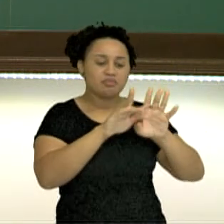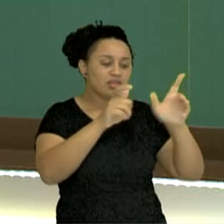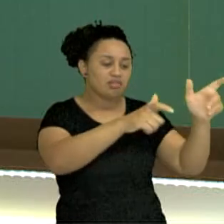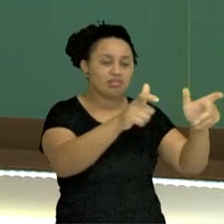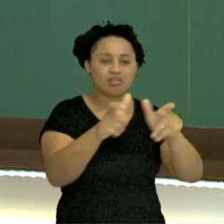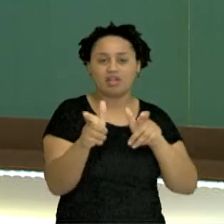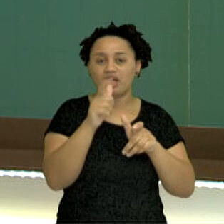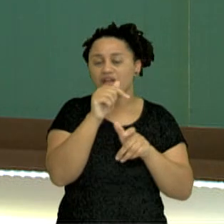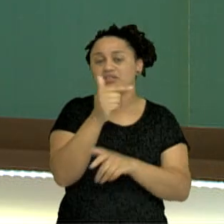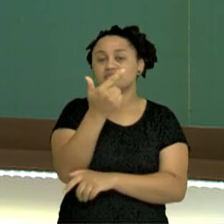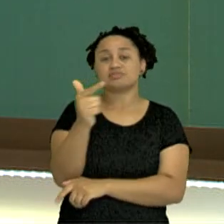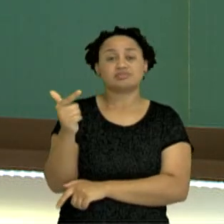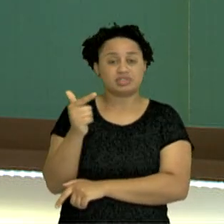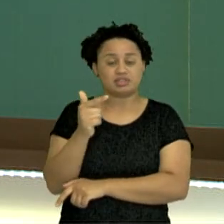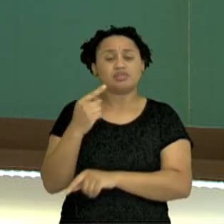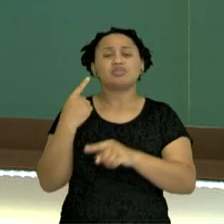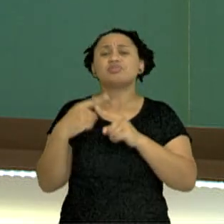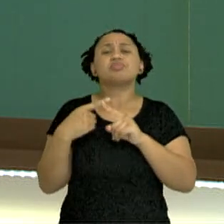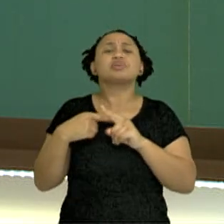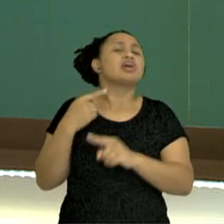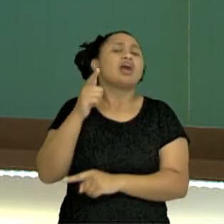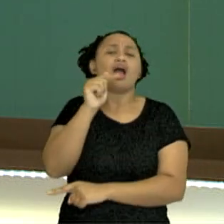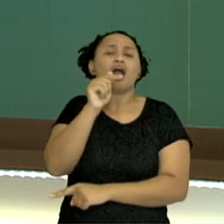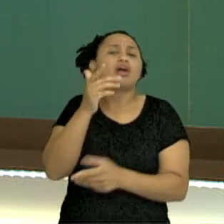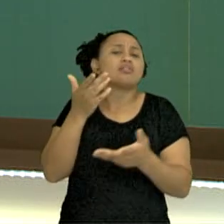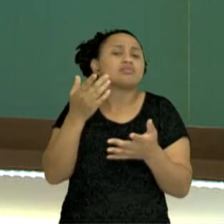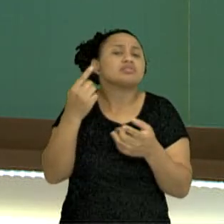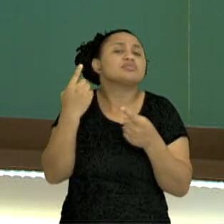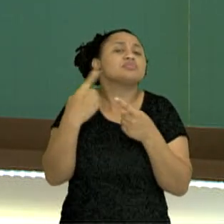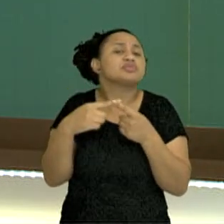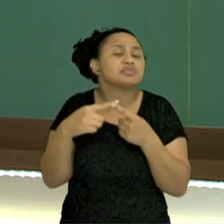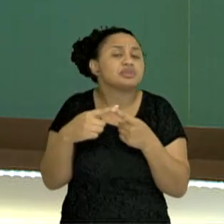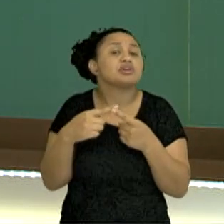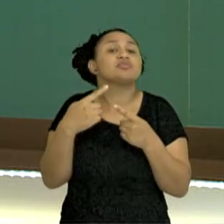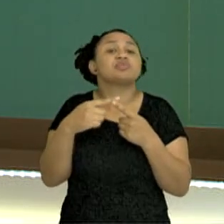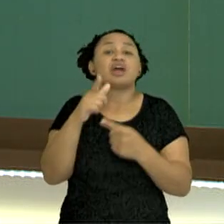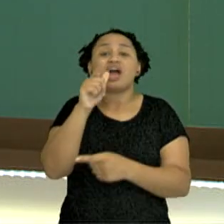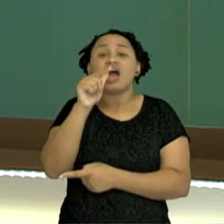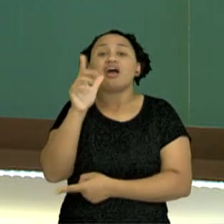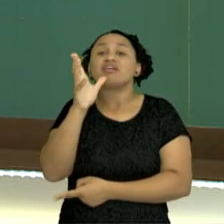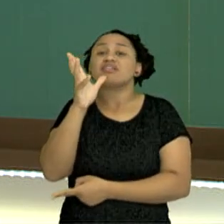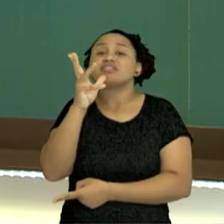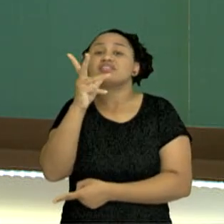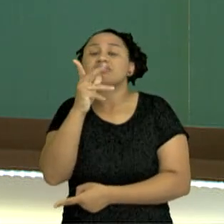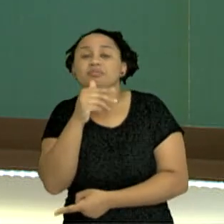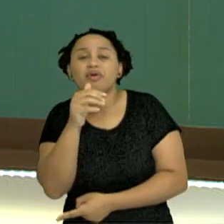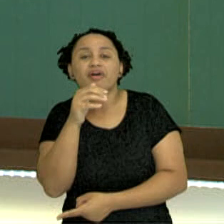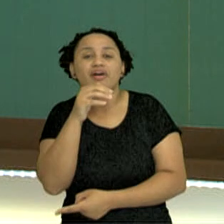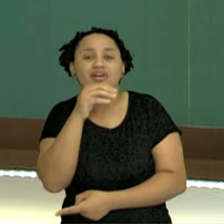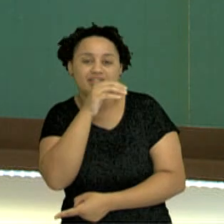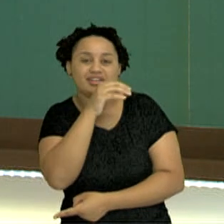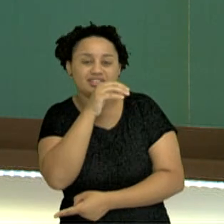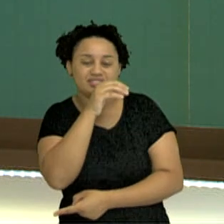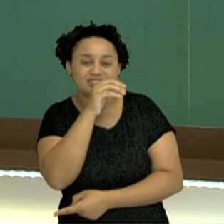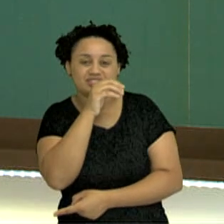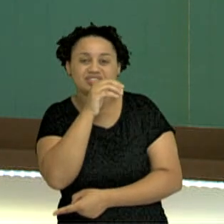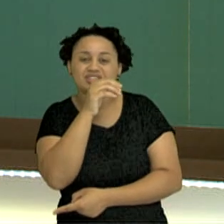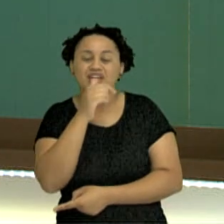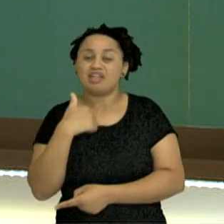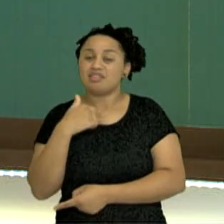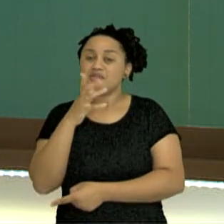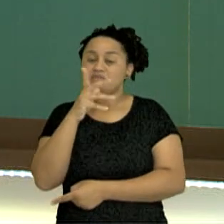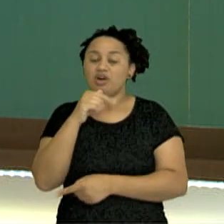hídricos. E por que eu estou falando da água? Porque a água ela demora muito mais tempo para aquecer do que as superfícies rochosas,